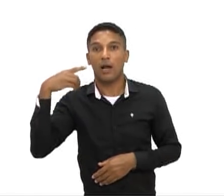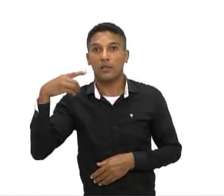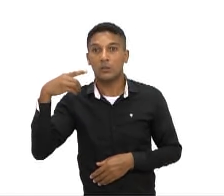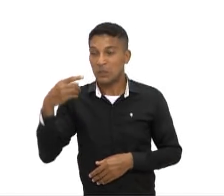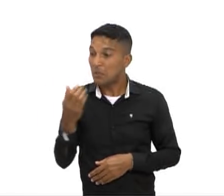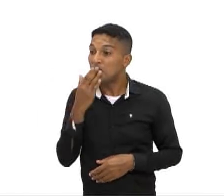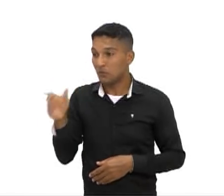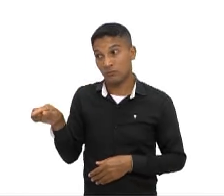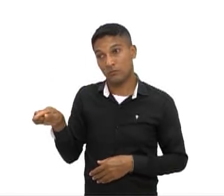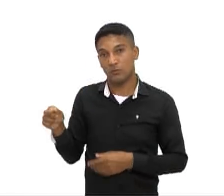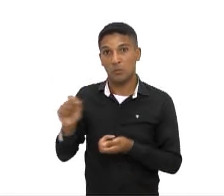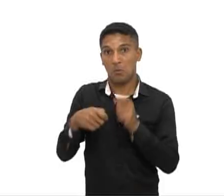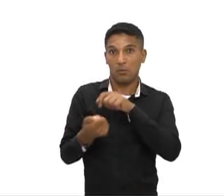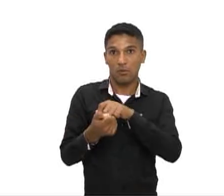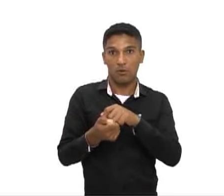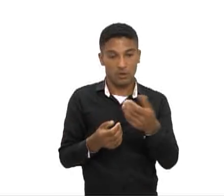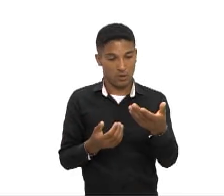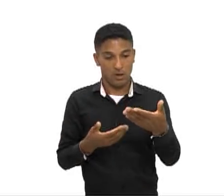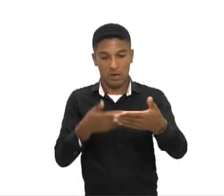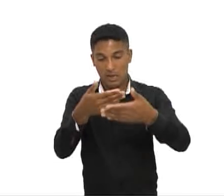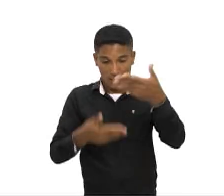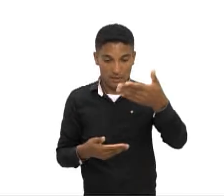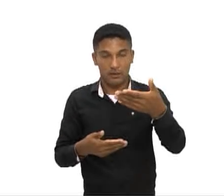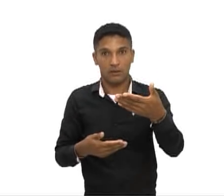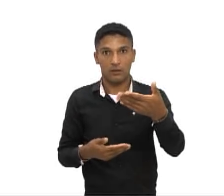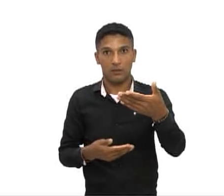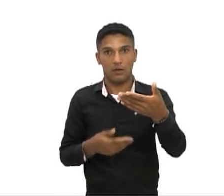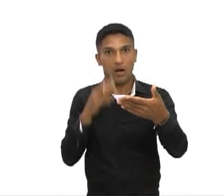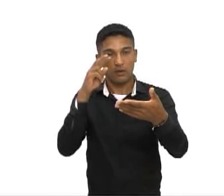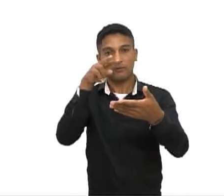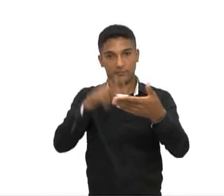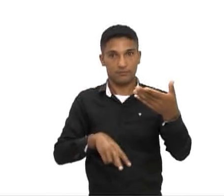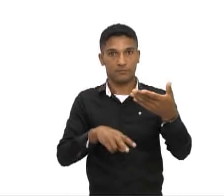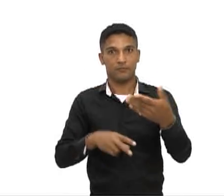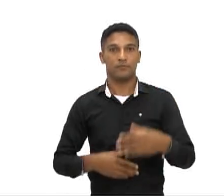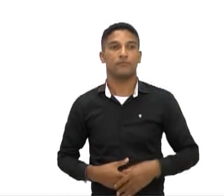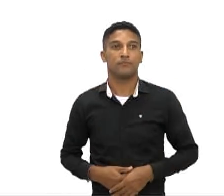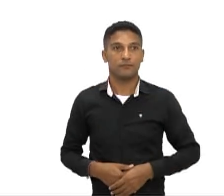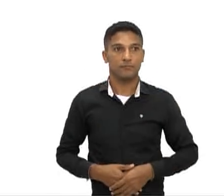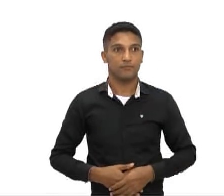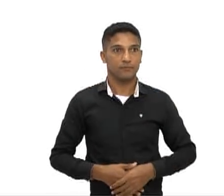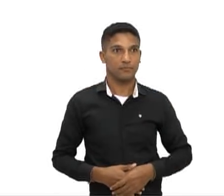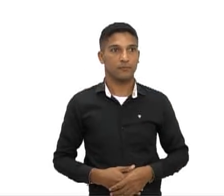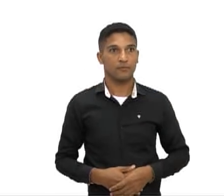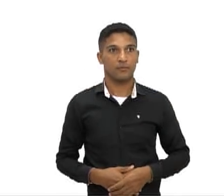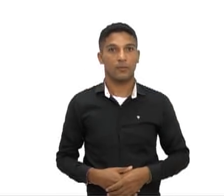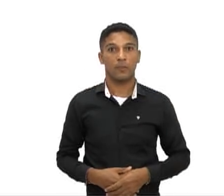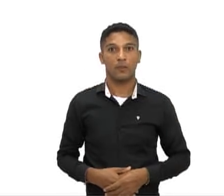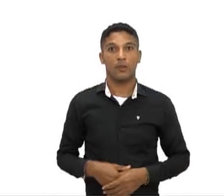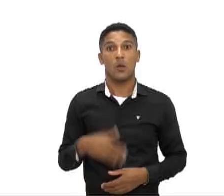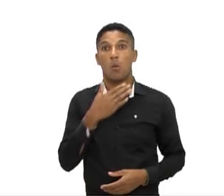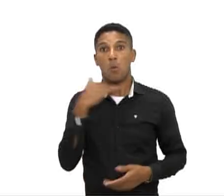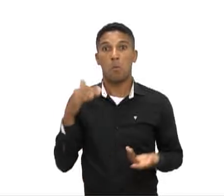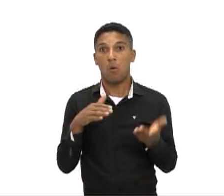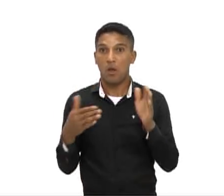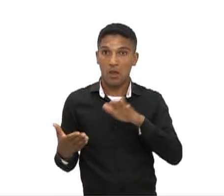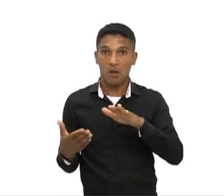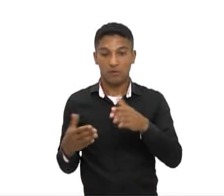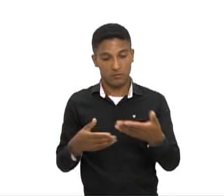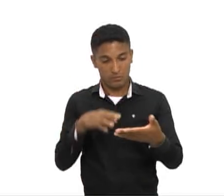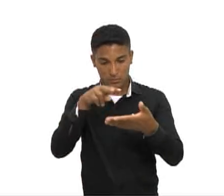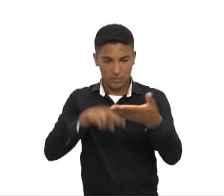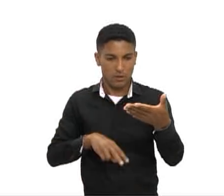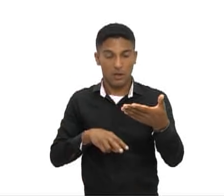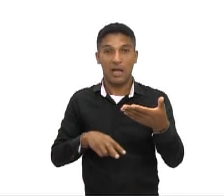sua herança para os filhos, um sítio, um burrinho e um gato. Dividiu entre o mais velho, o segundo filho